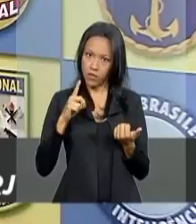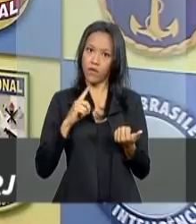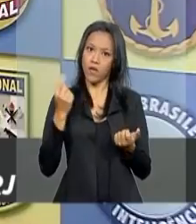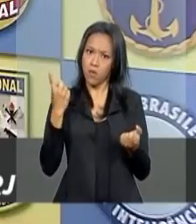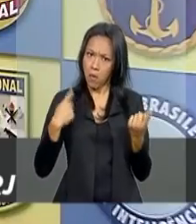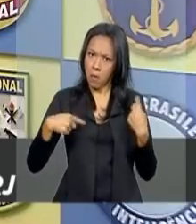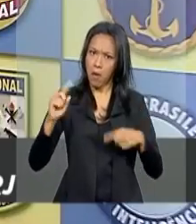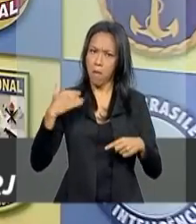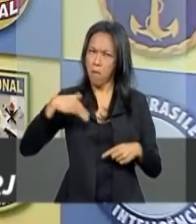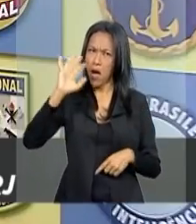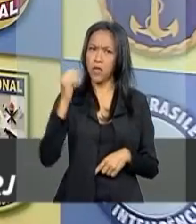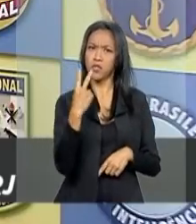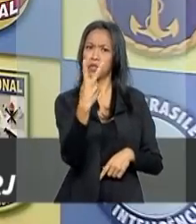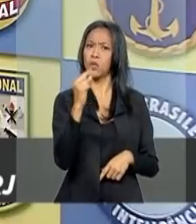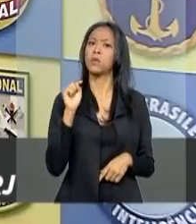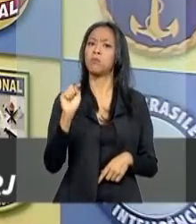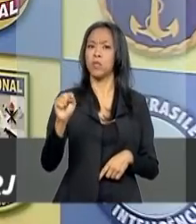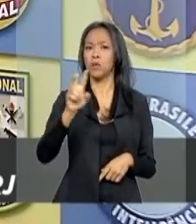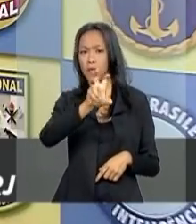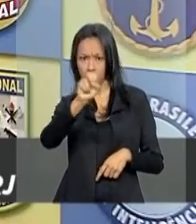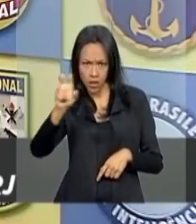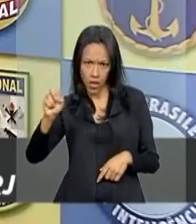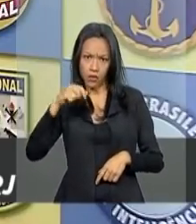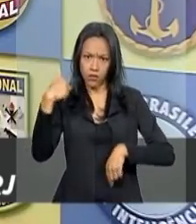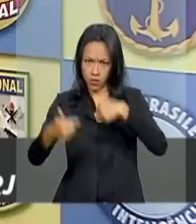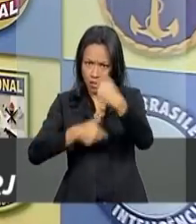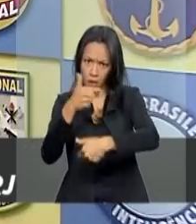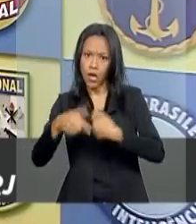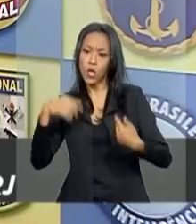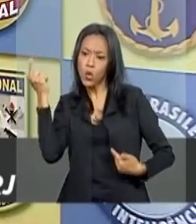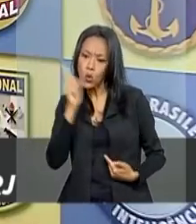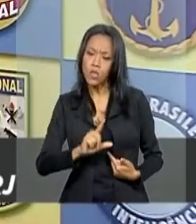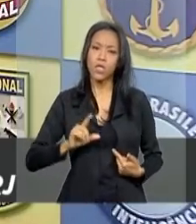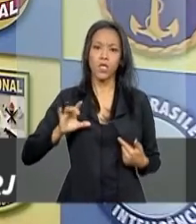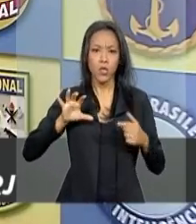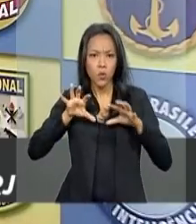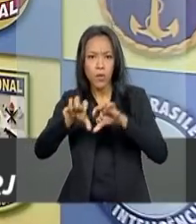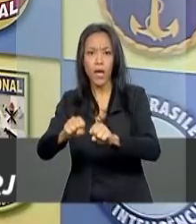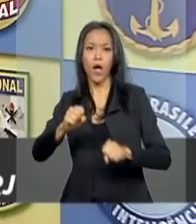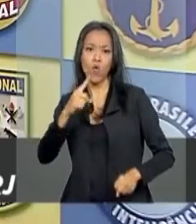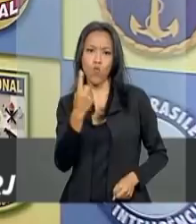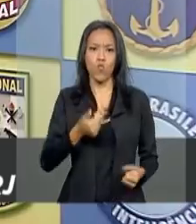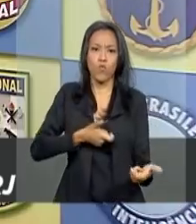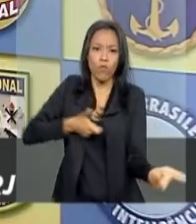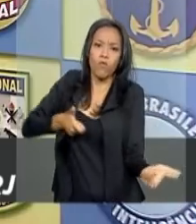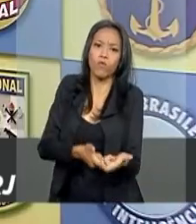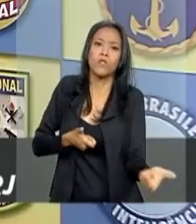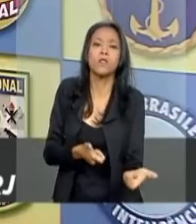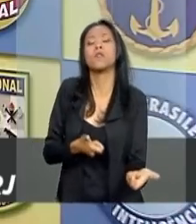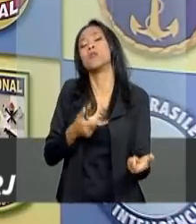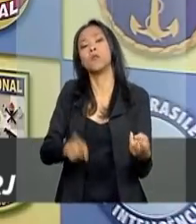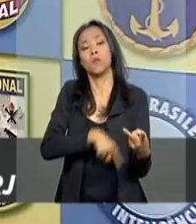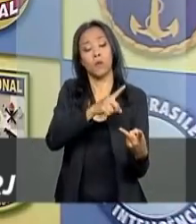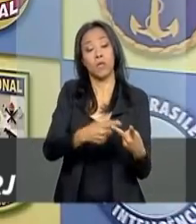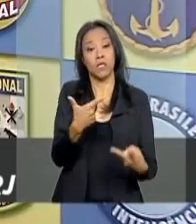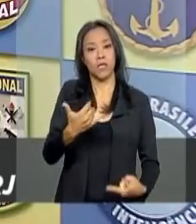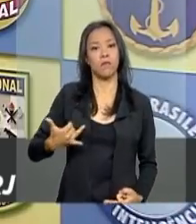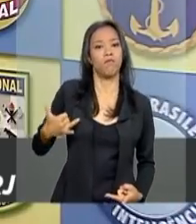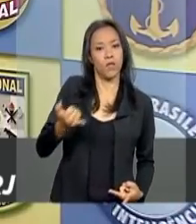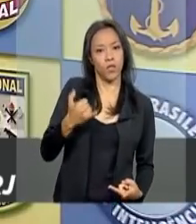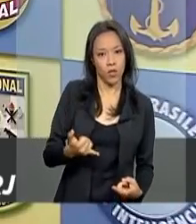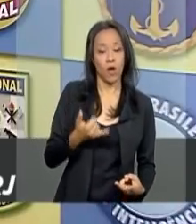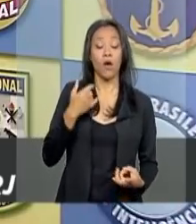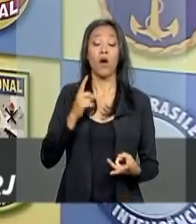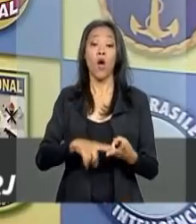2.500 soldados participaram dessa ação e que conseguiu aprender pelo menos um fuzil seis seis pistolas 11